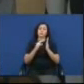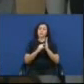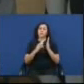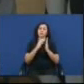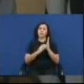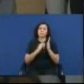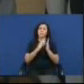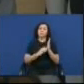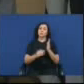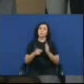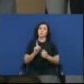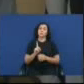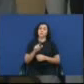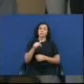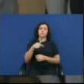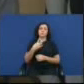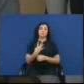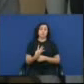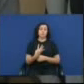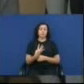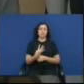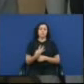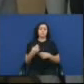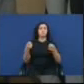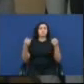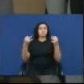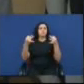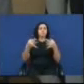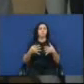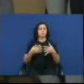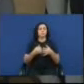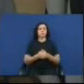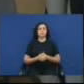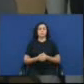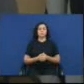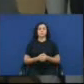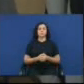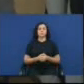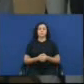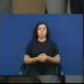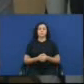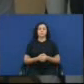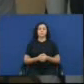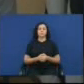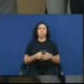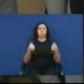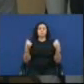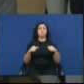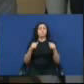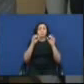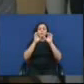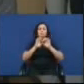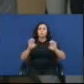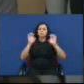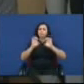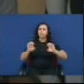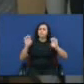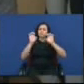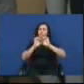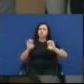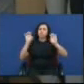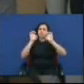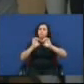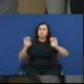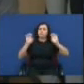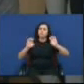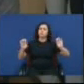1, número 74, Sua Santidade diz: torna-se necessária uma evangelização que ilumine os